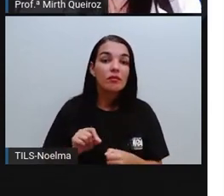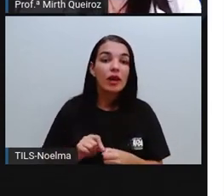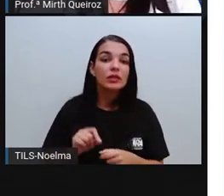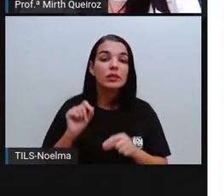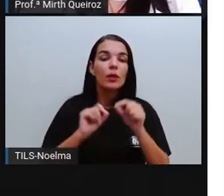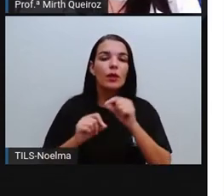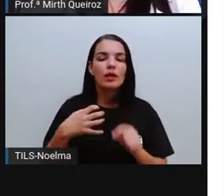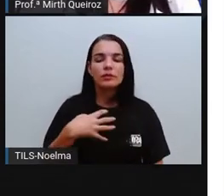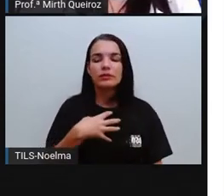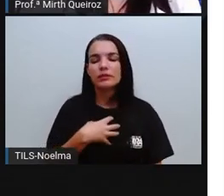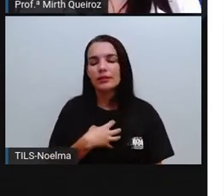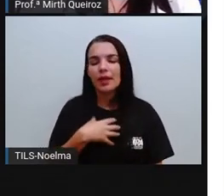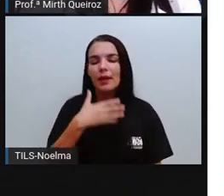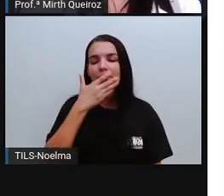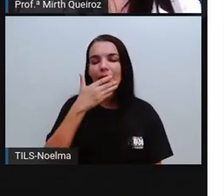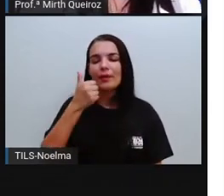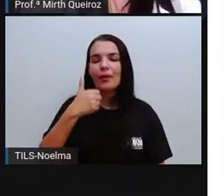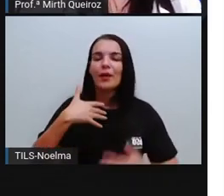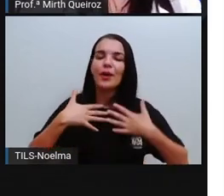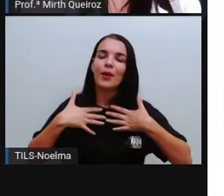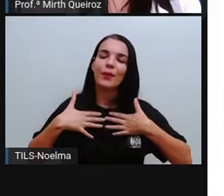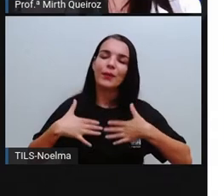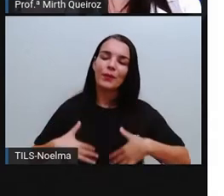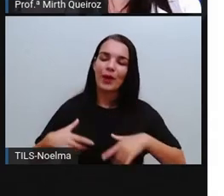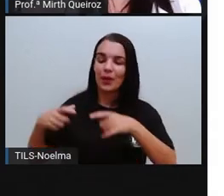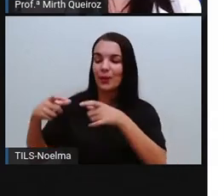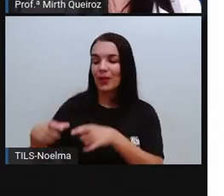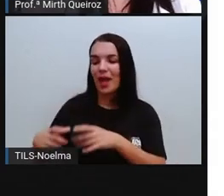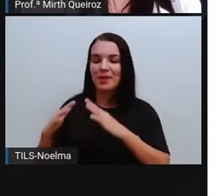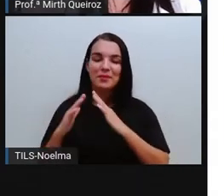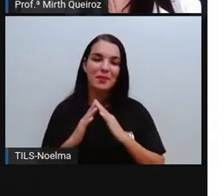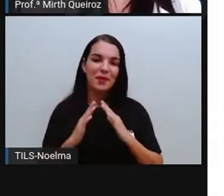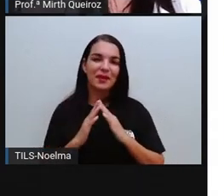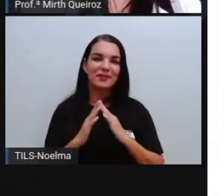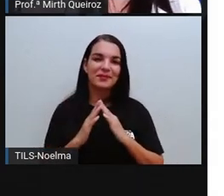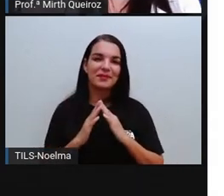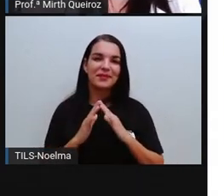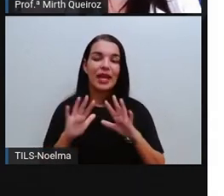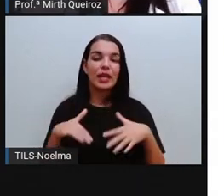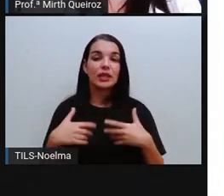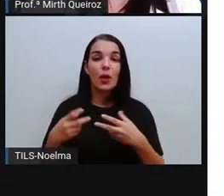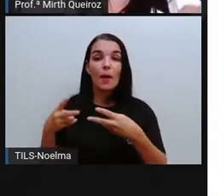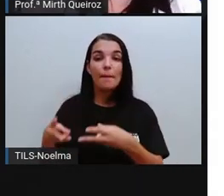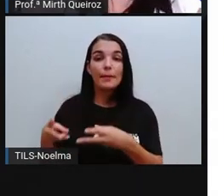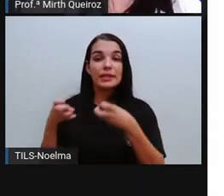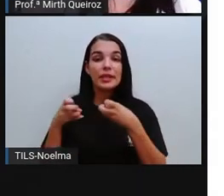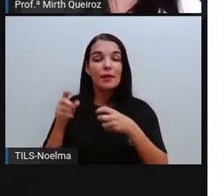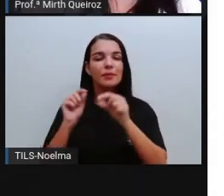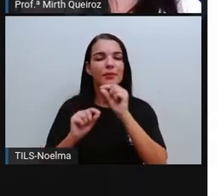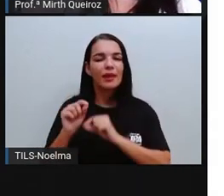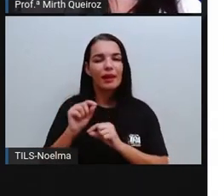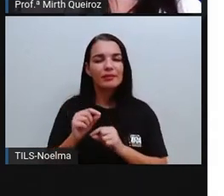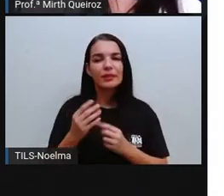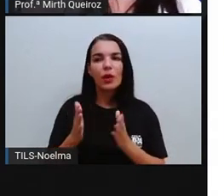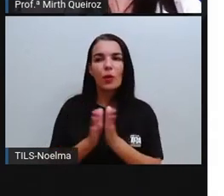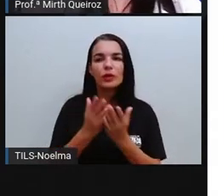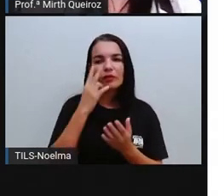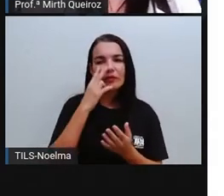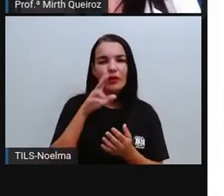se sinta melhor no local que a gente mora. E a gente percebe isso lá naquela imagem,